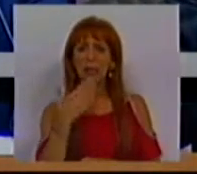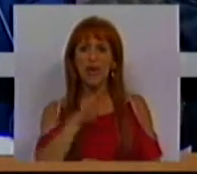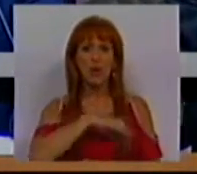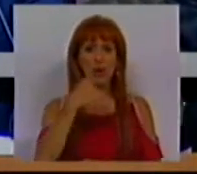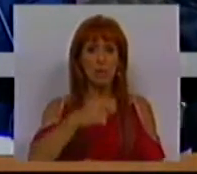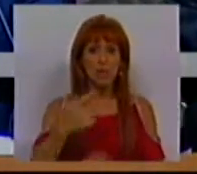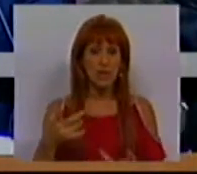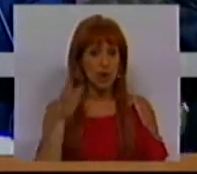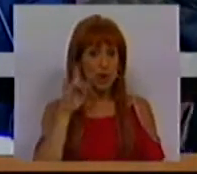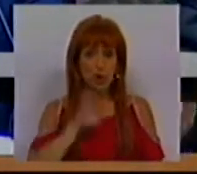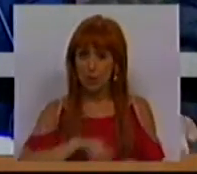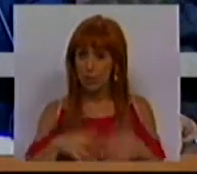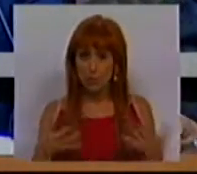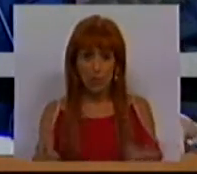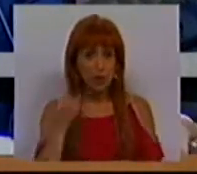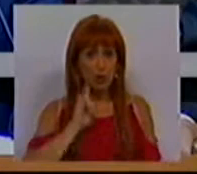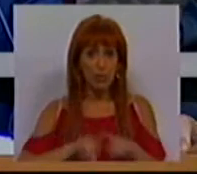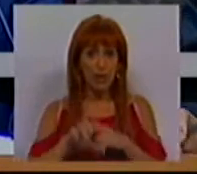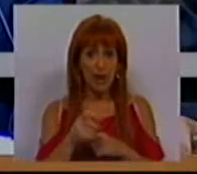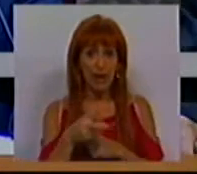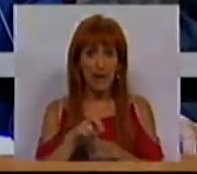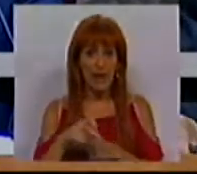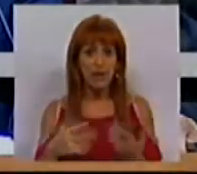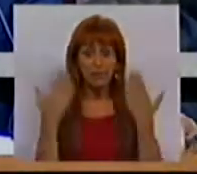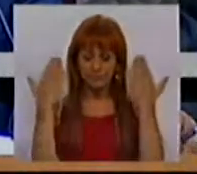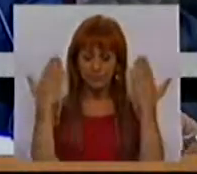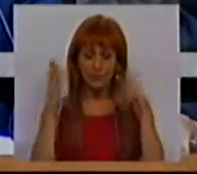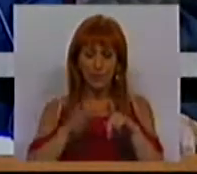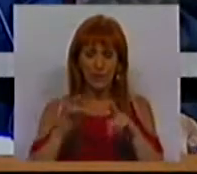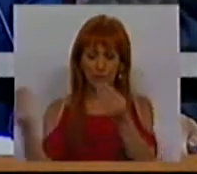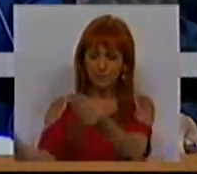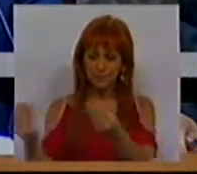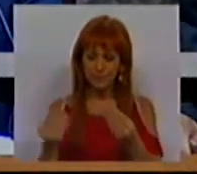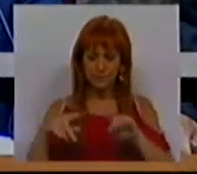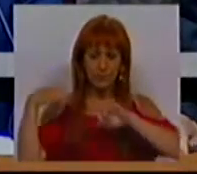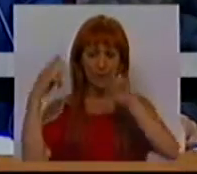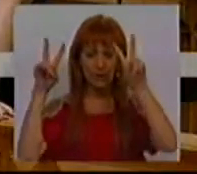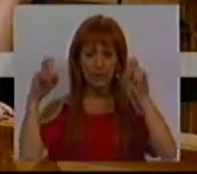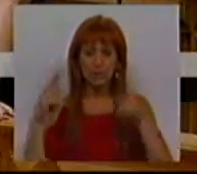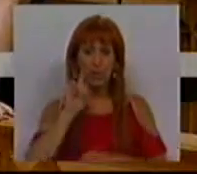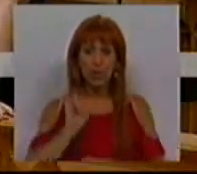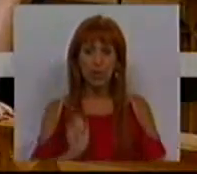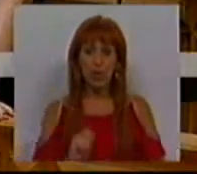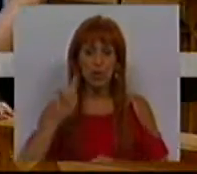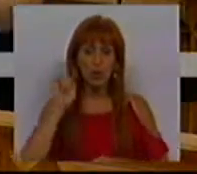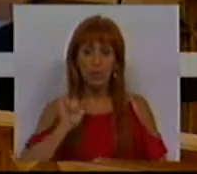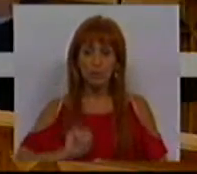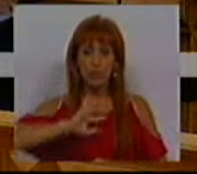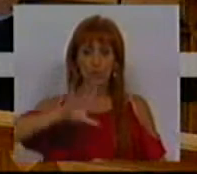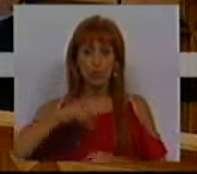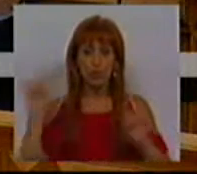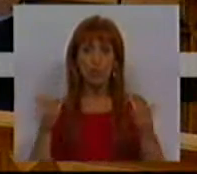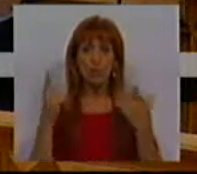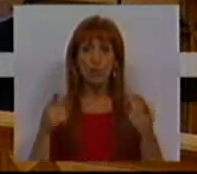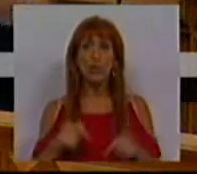Muito obrigada, Sr. Presidente, Sras. E Srs. Deputados, Sra. Deputada Catarina Martins, saúdo-a por trazer esta temática no dia de hoje, o Dia Mundial da Música, como